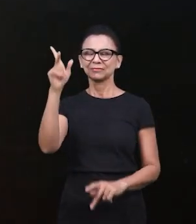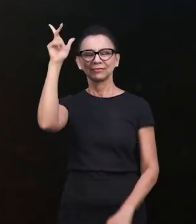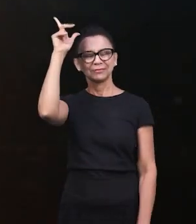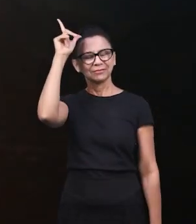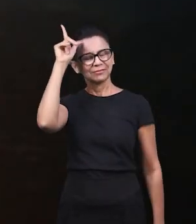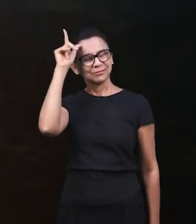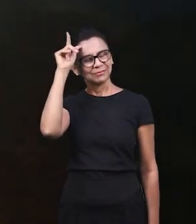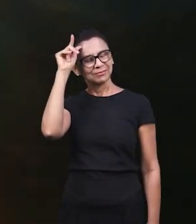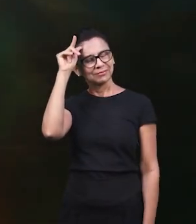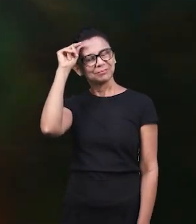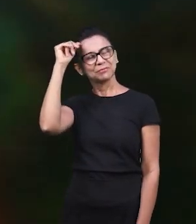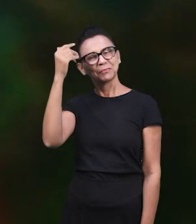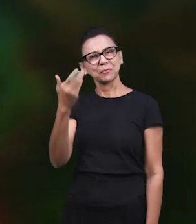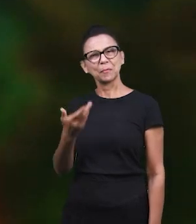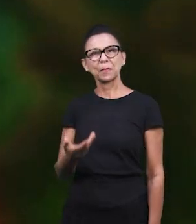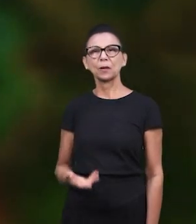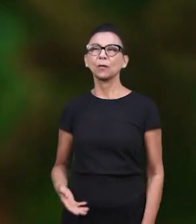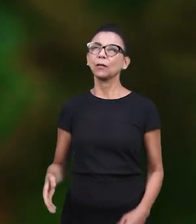descansar.